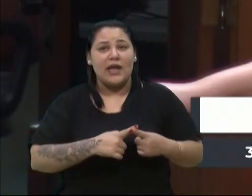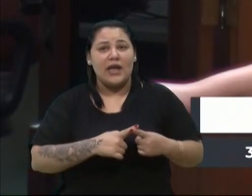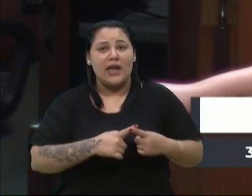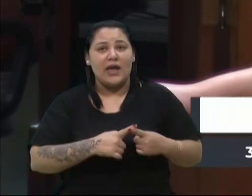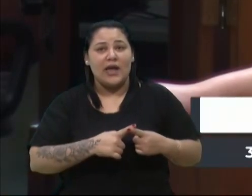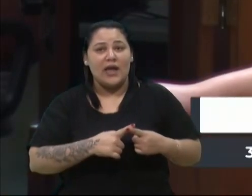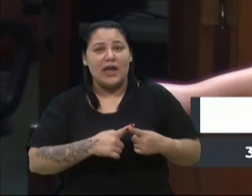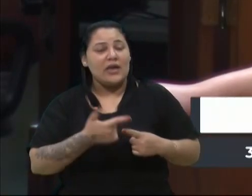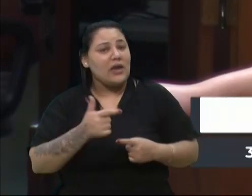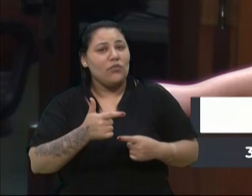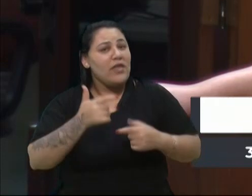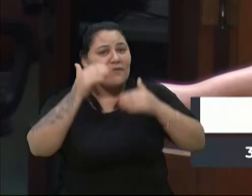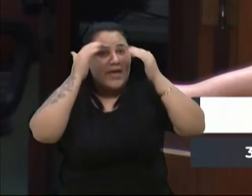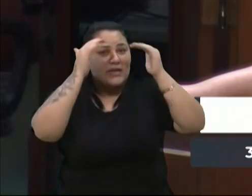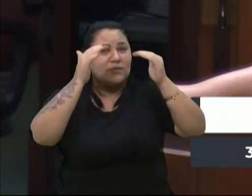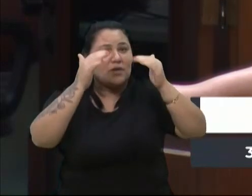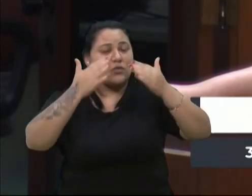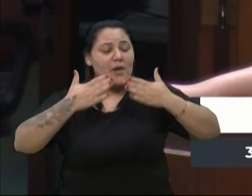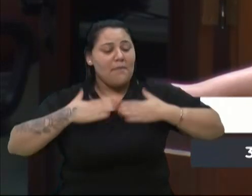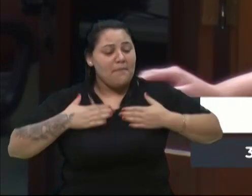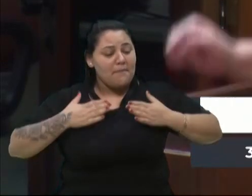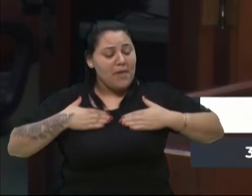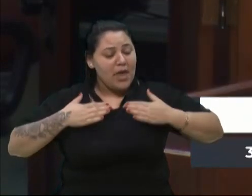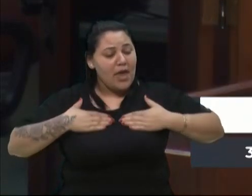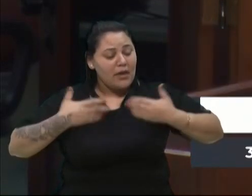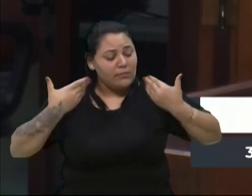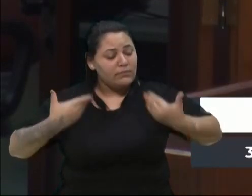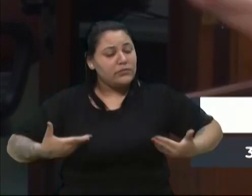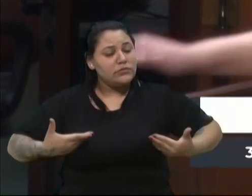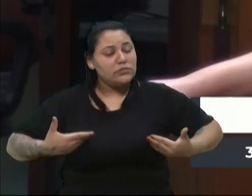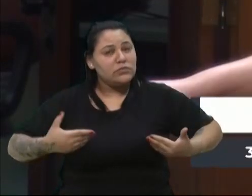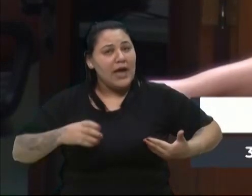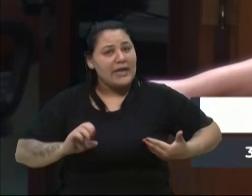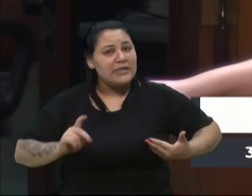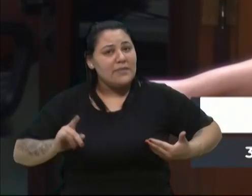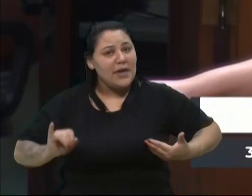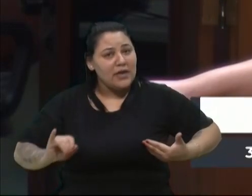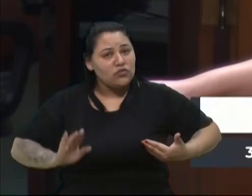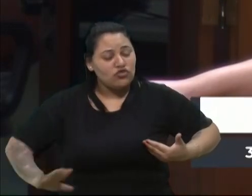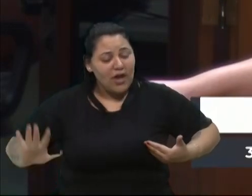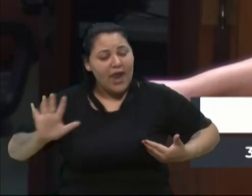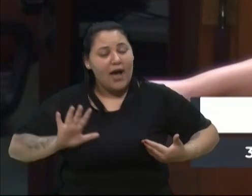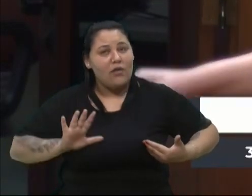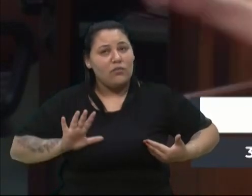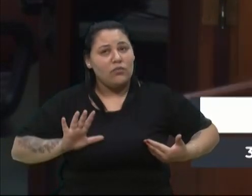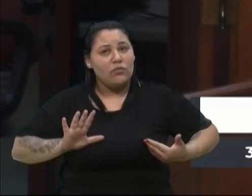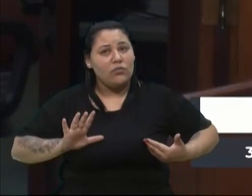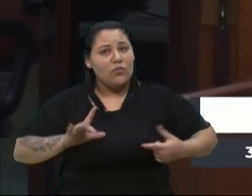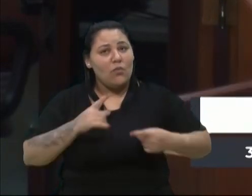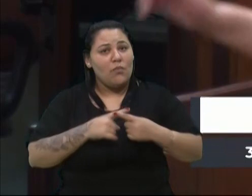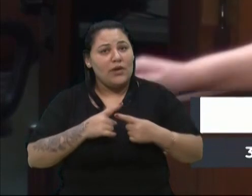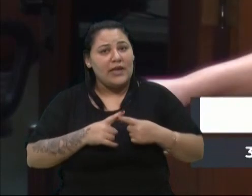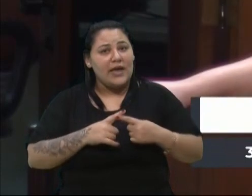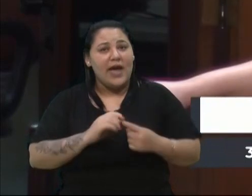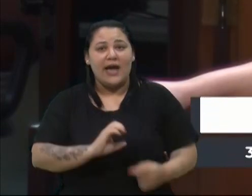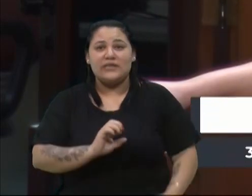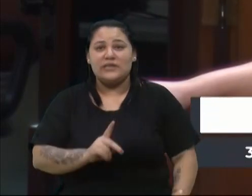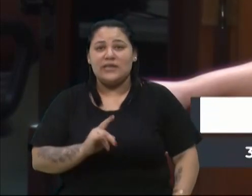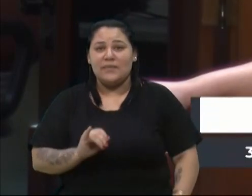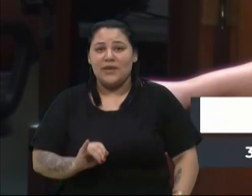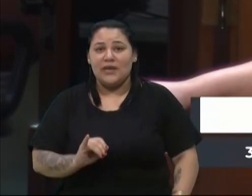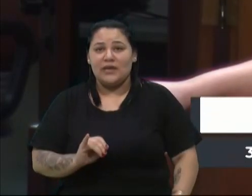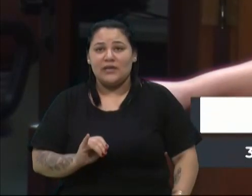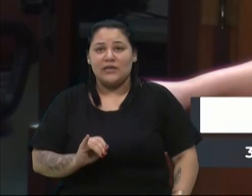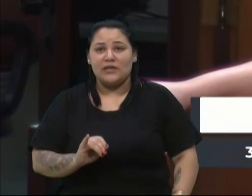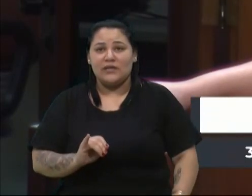pessoa enquanto relatora. Esse desrespeito foi a CPI como um todo, pois a CPI foi